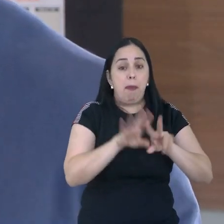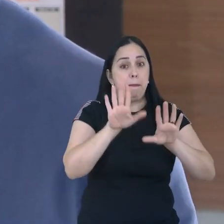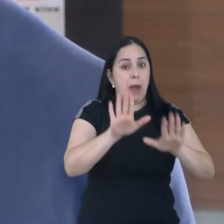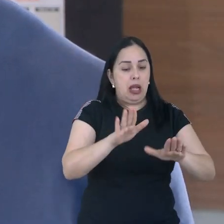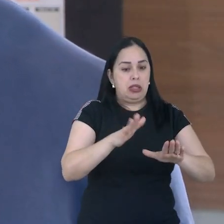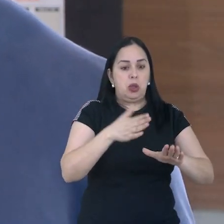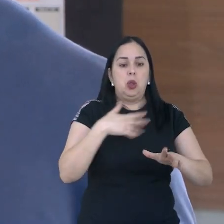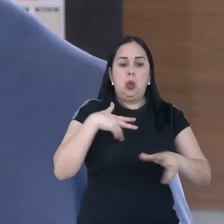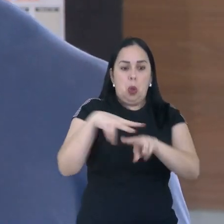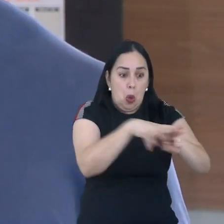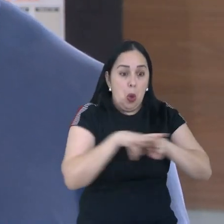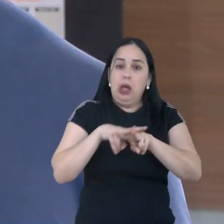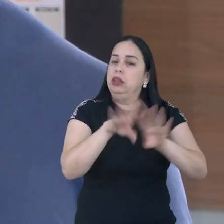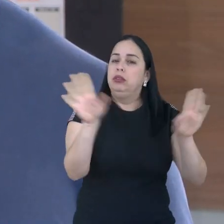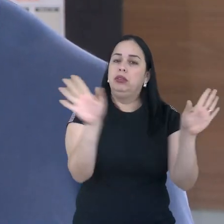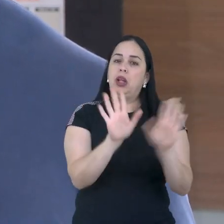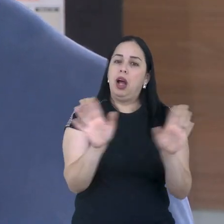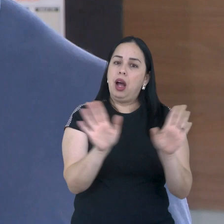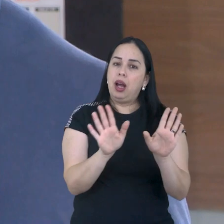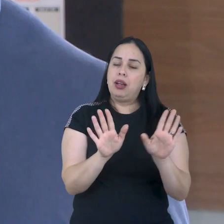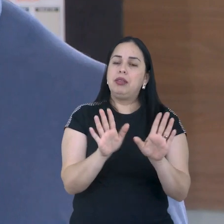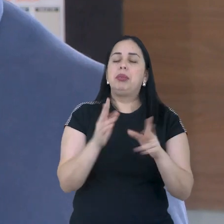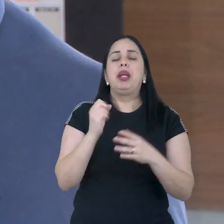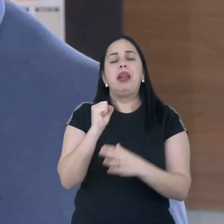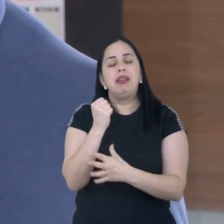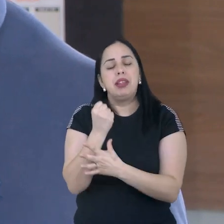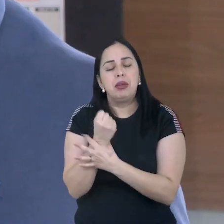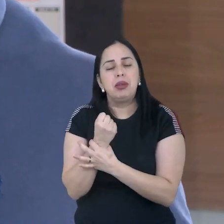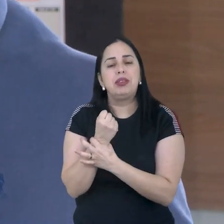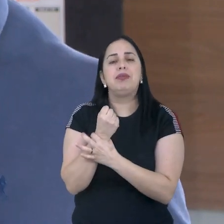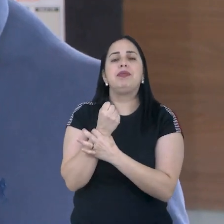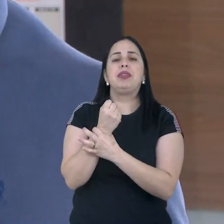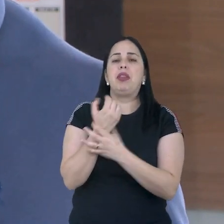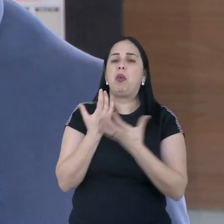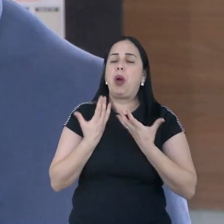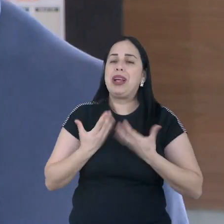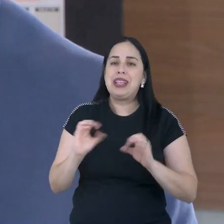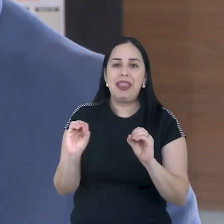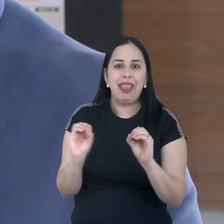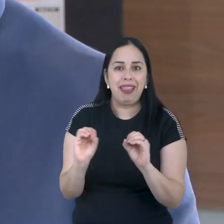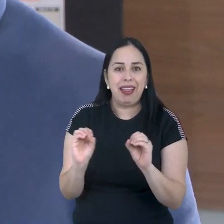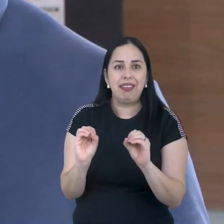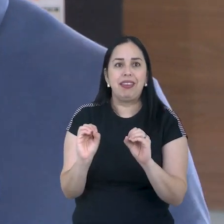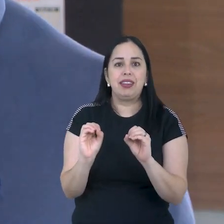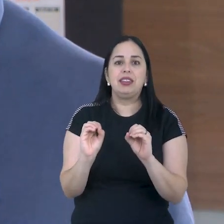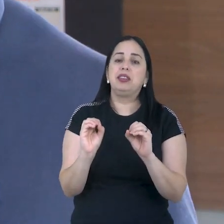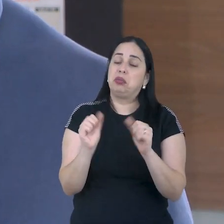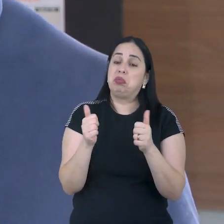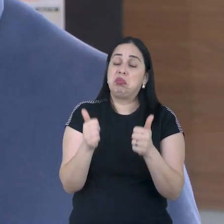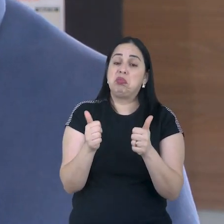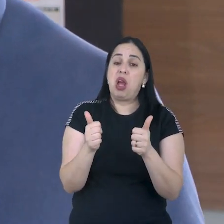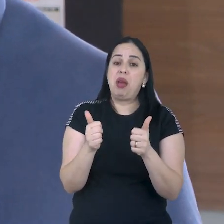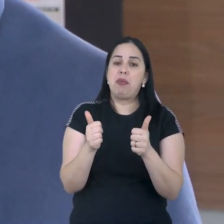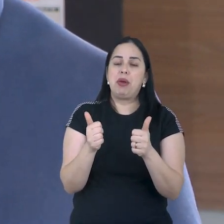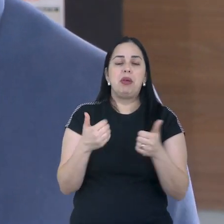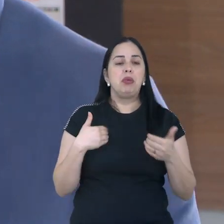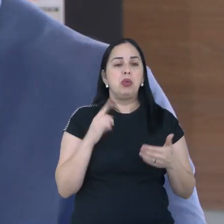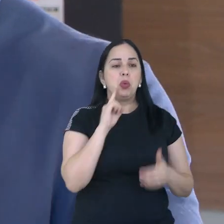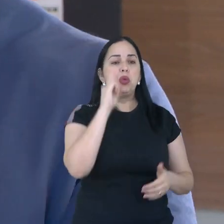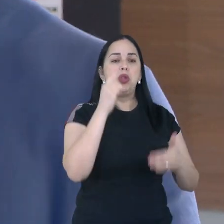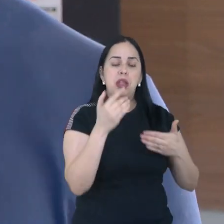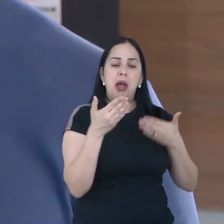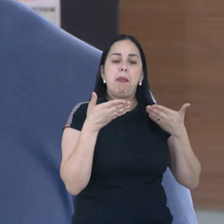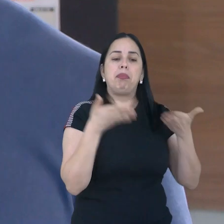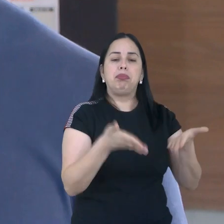se cansar, eu acho que isso é interessante. Porque daí ele faz o que gera uma segurança para ele, não se cansa, ou seja, chega num ponto médio